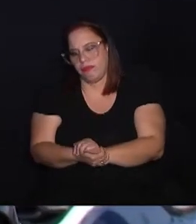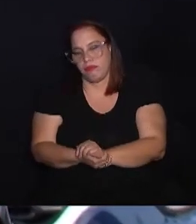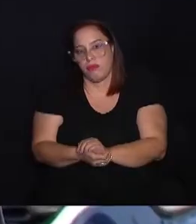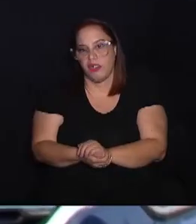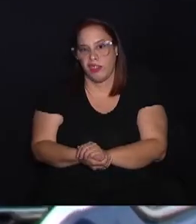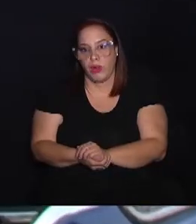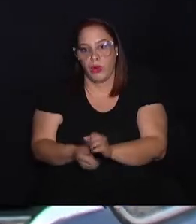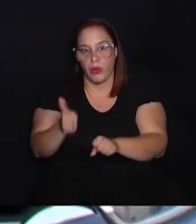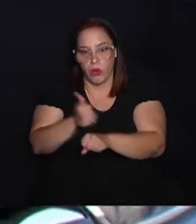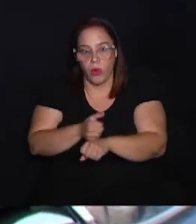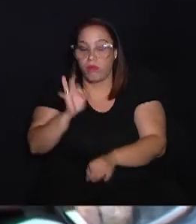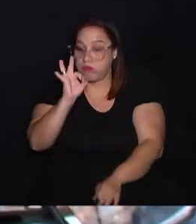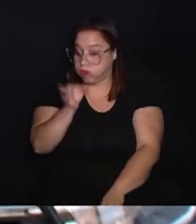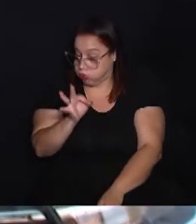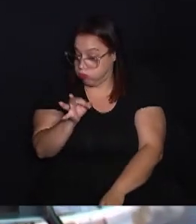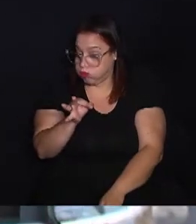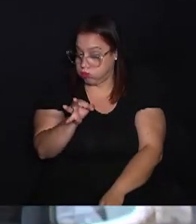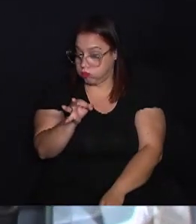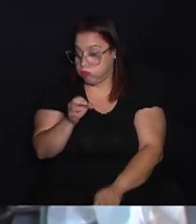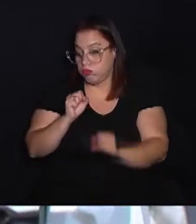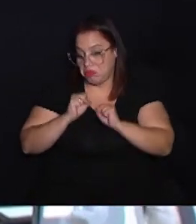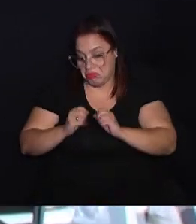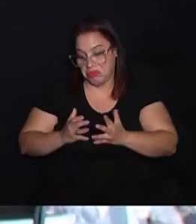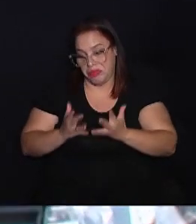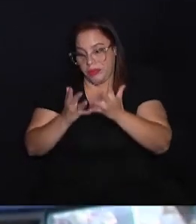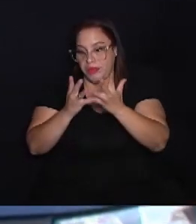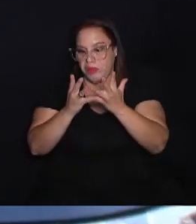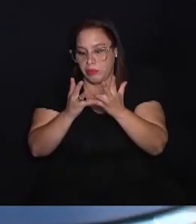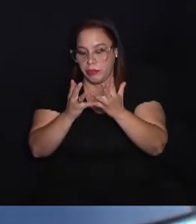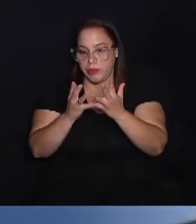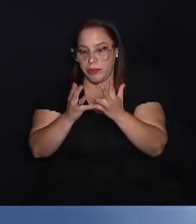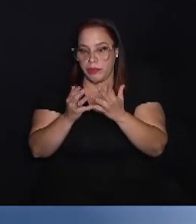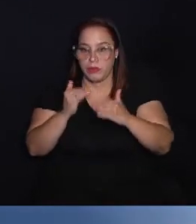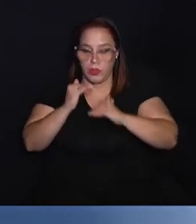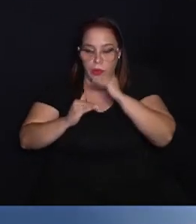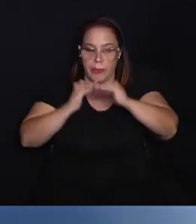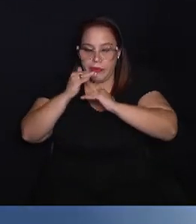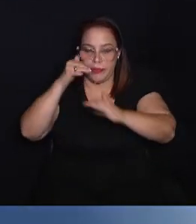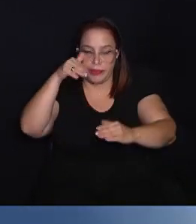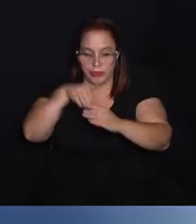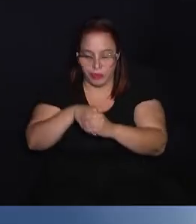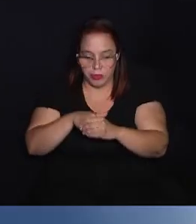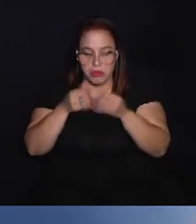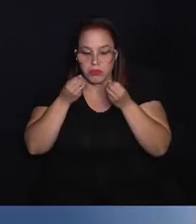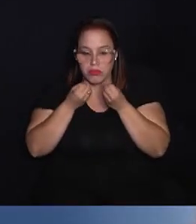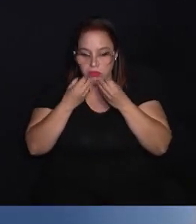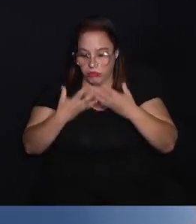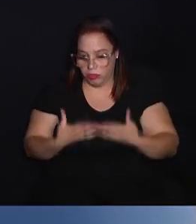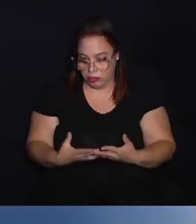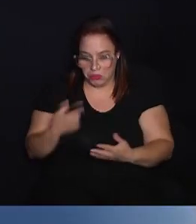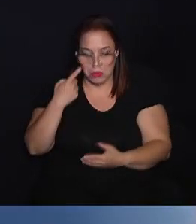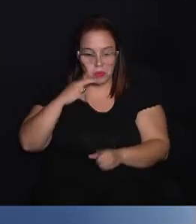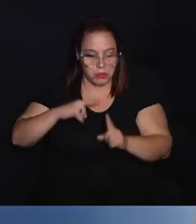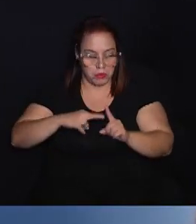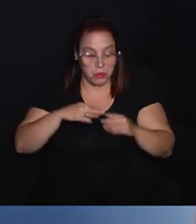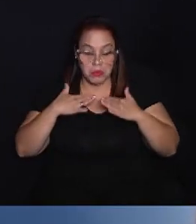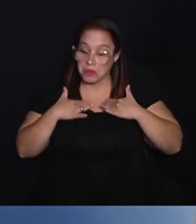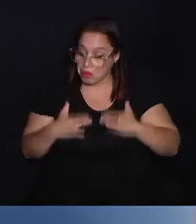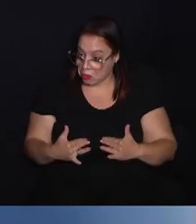dia tranquilo. Todos exerceram aí o seu papel de cidadão, cumpriram com o seu voto de maneira tranquila,